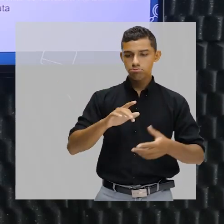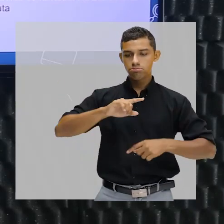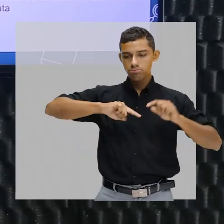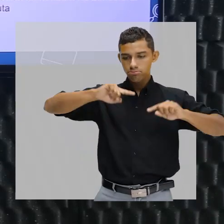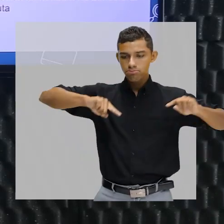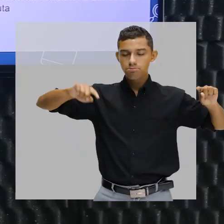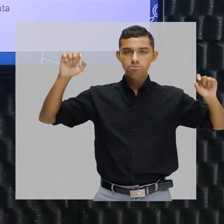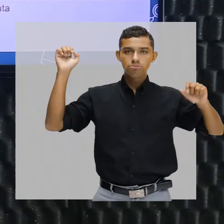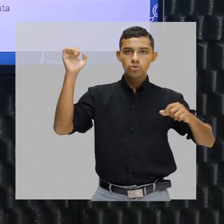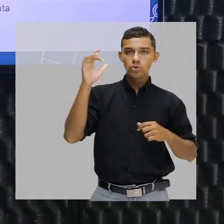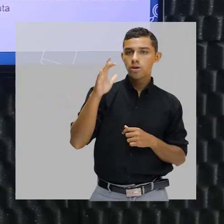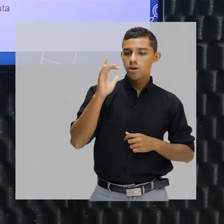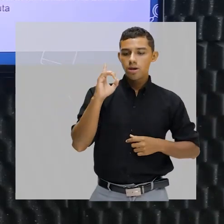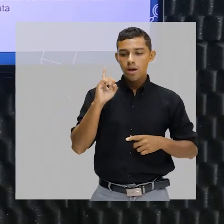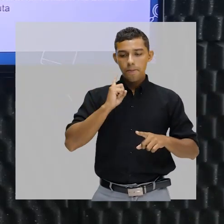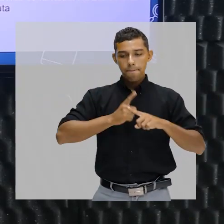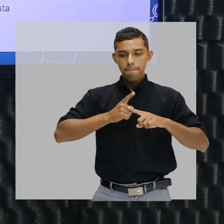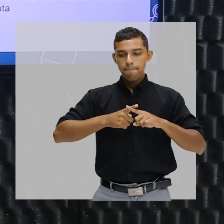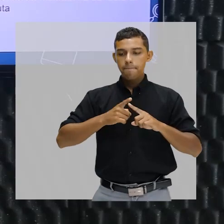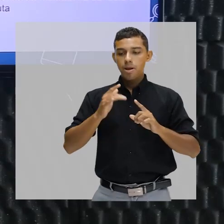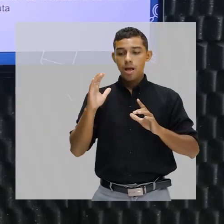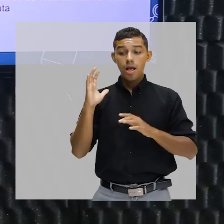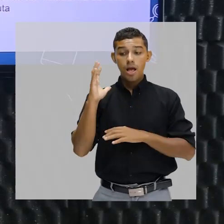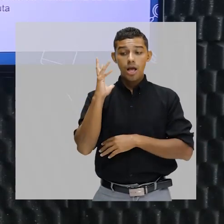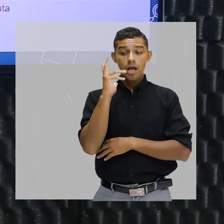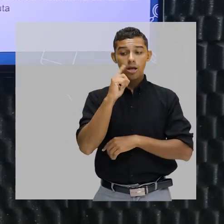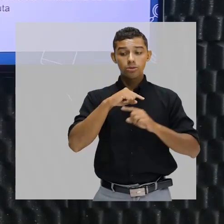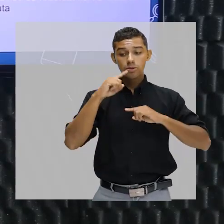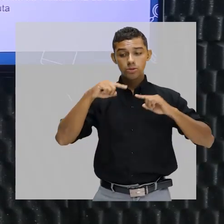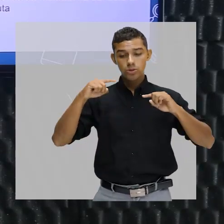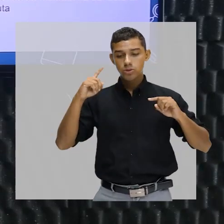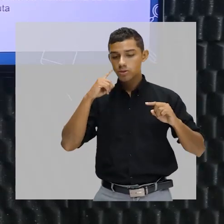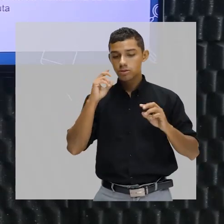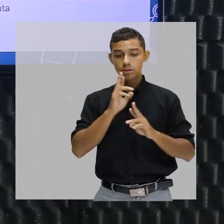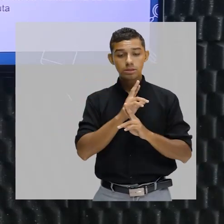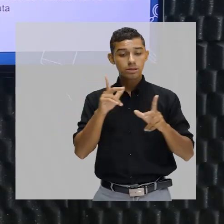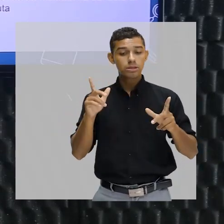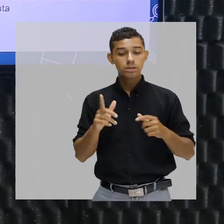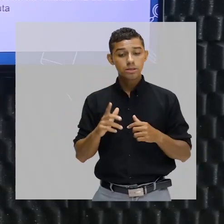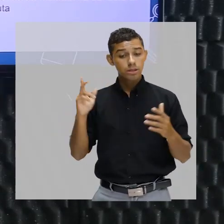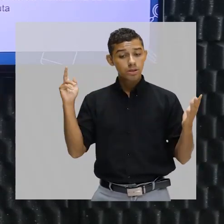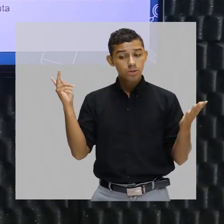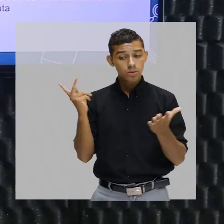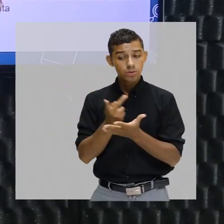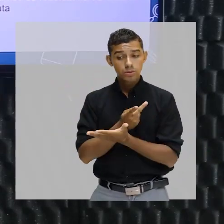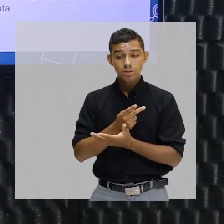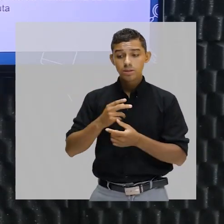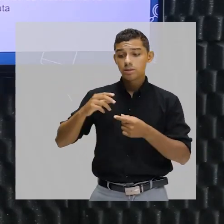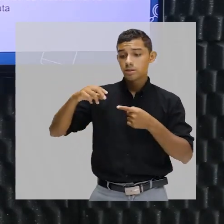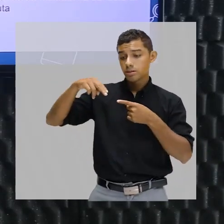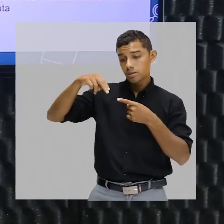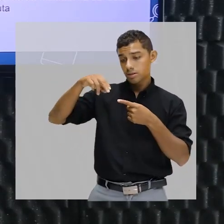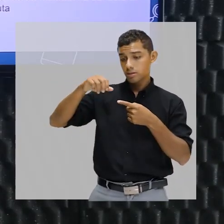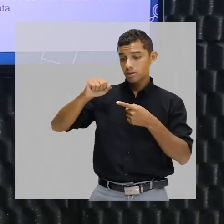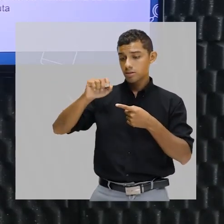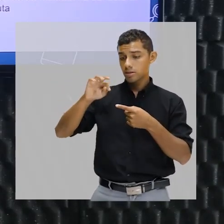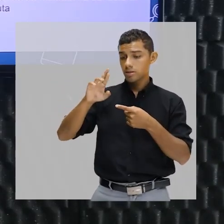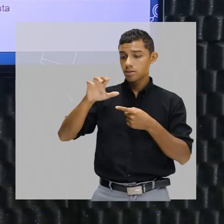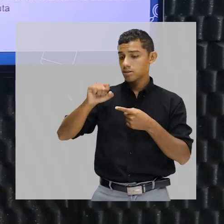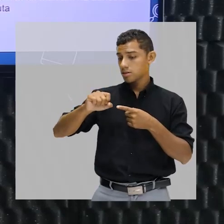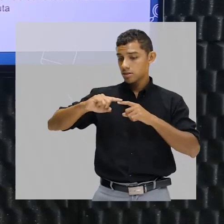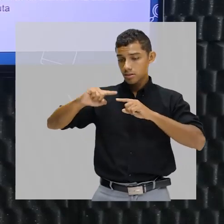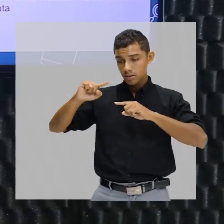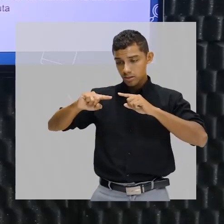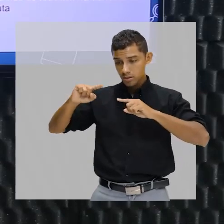luminosas, devido à natureza ondulatória diferente. Olha só o erro. Natureza ondulatória é diferente.